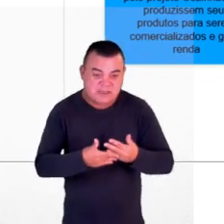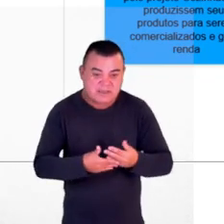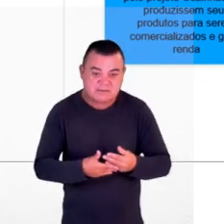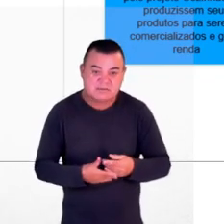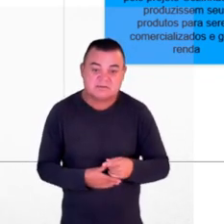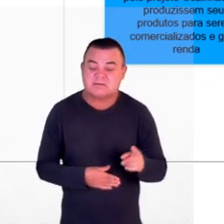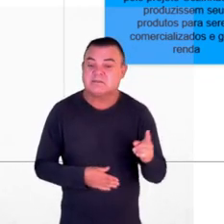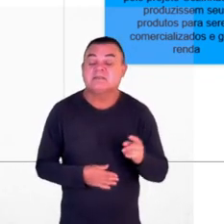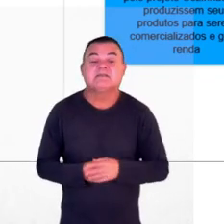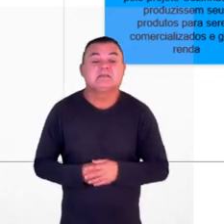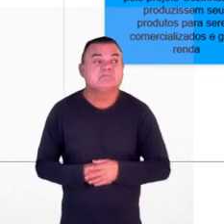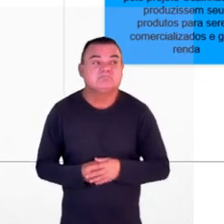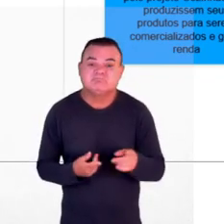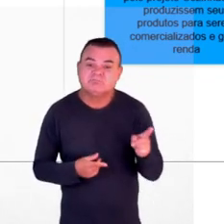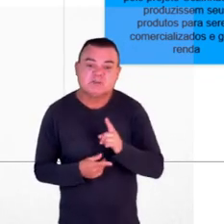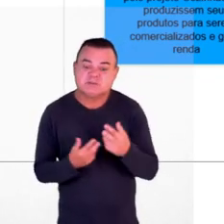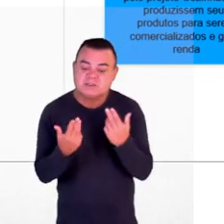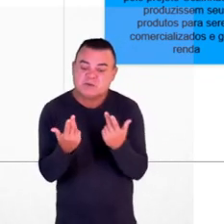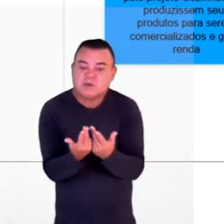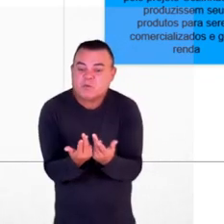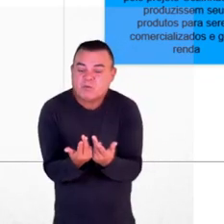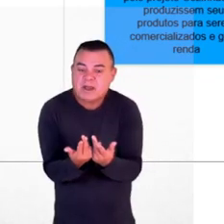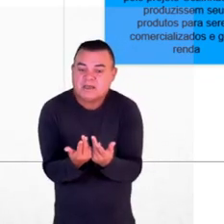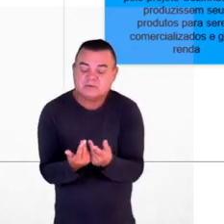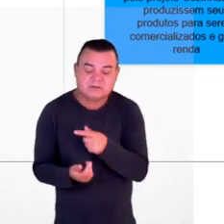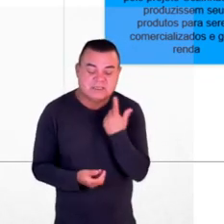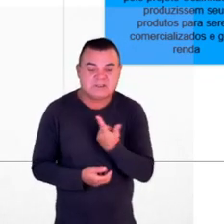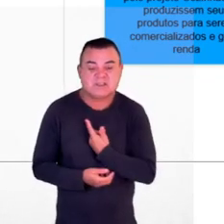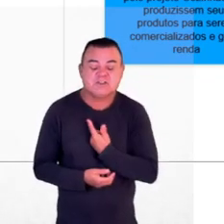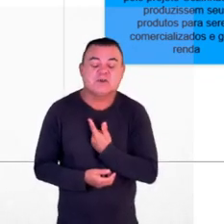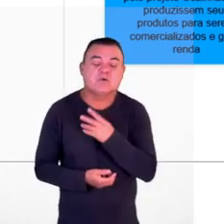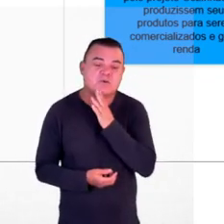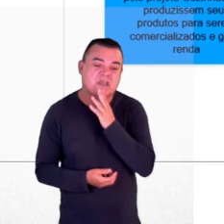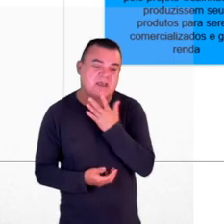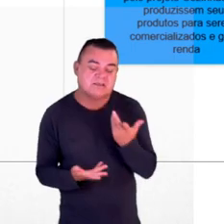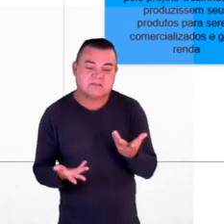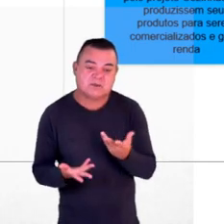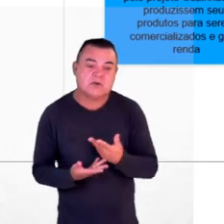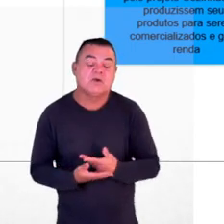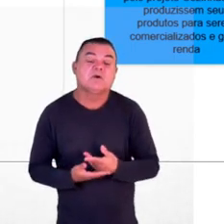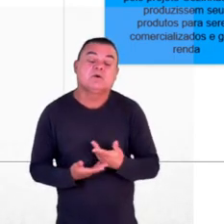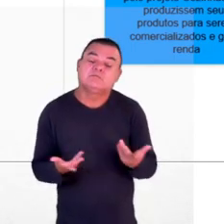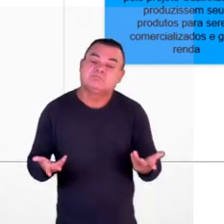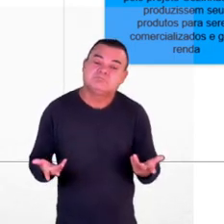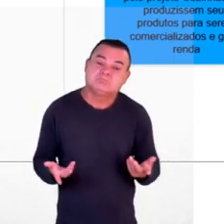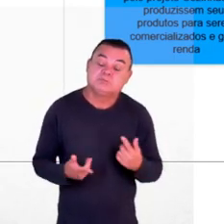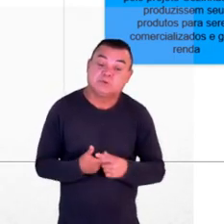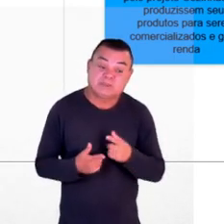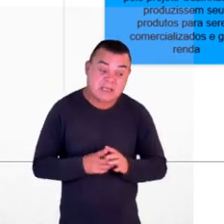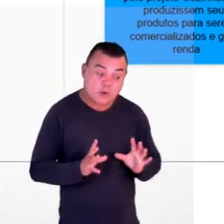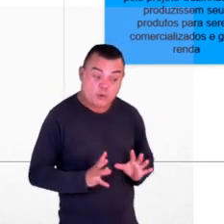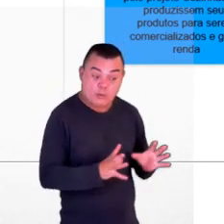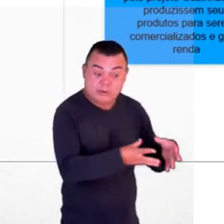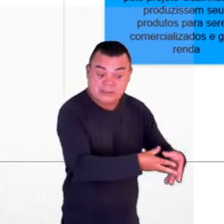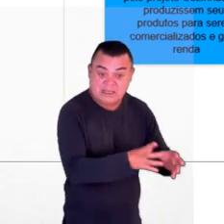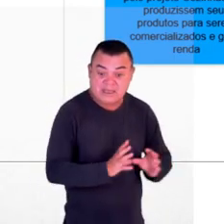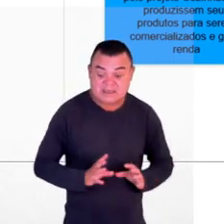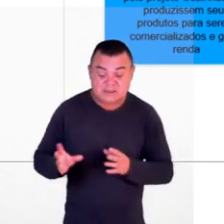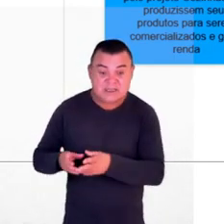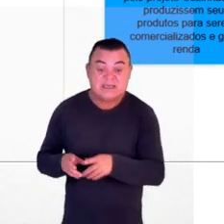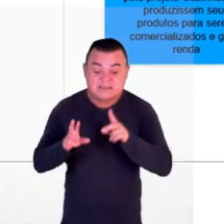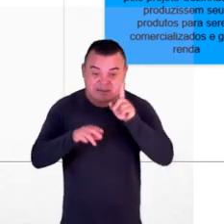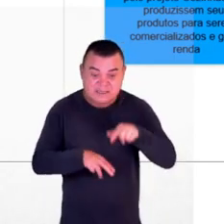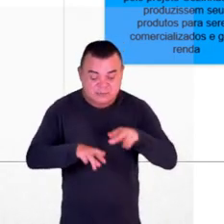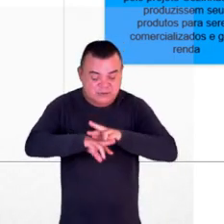os processos que a gente conhece o que a gente acha que são os mais adequados né porque o tempo da comunidade é outro o tempo eh a